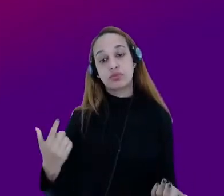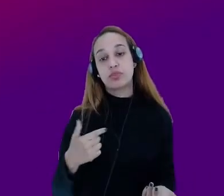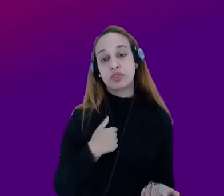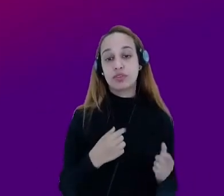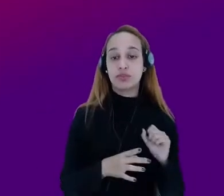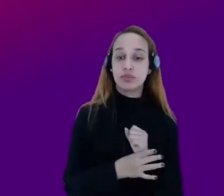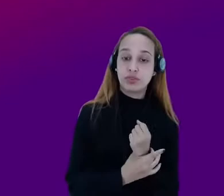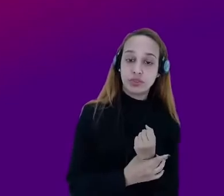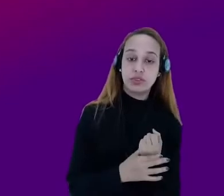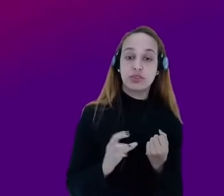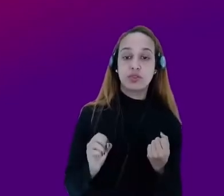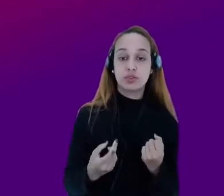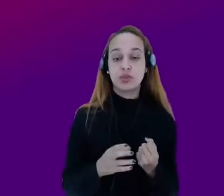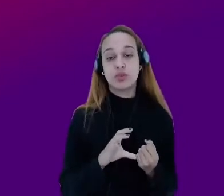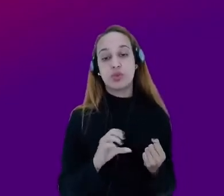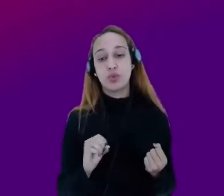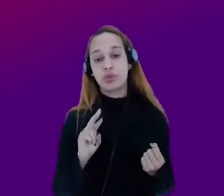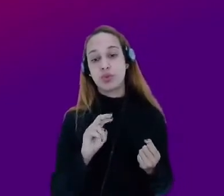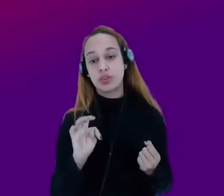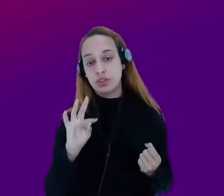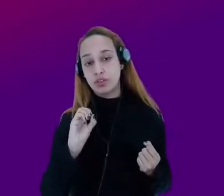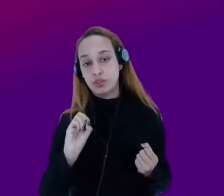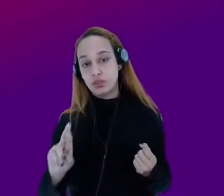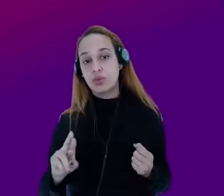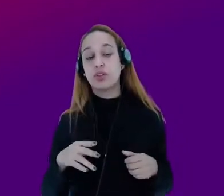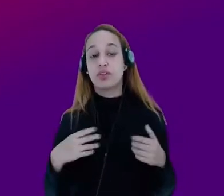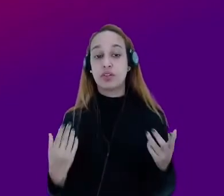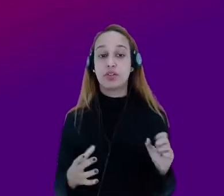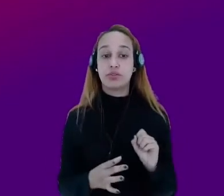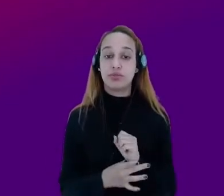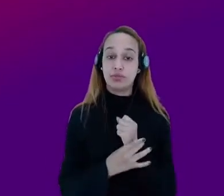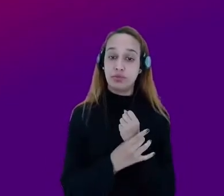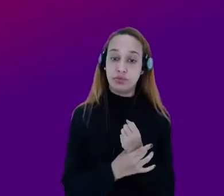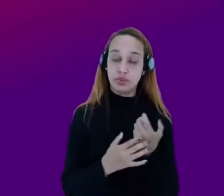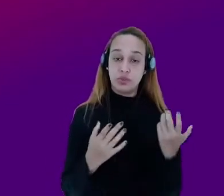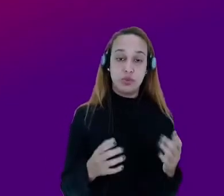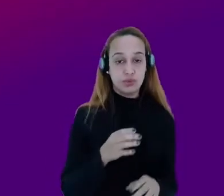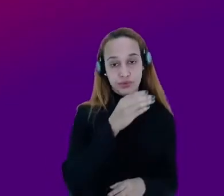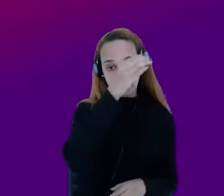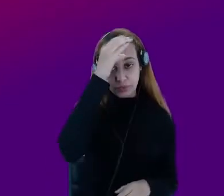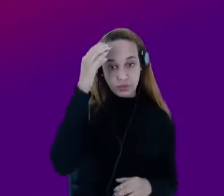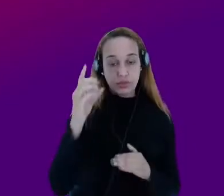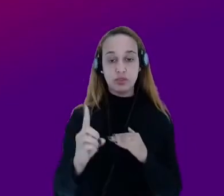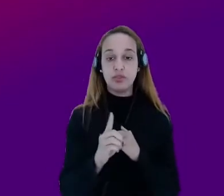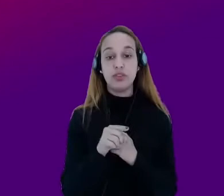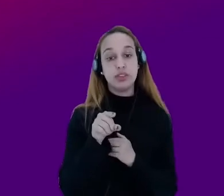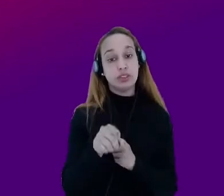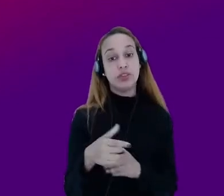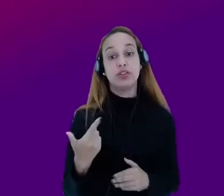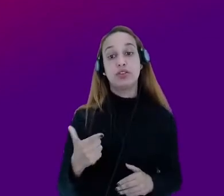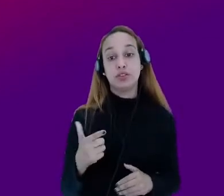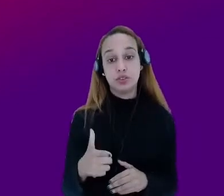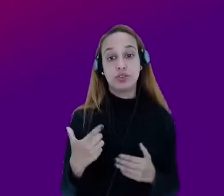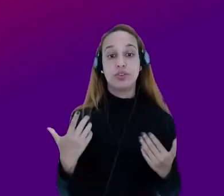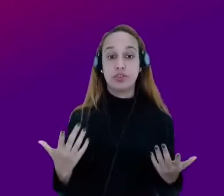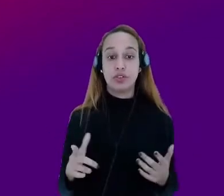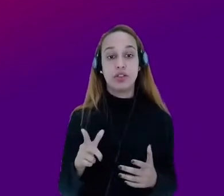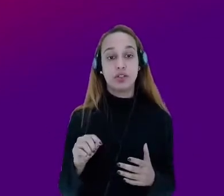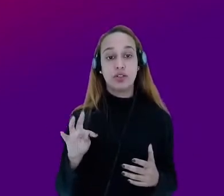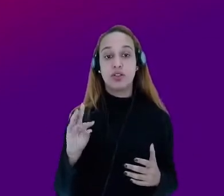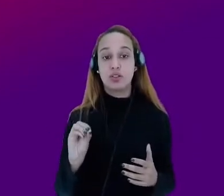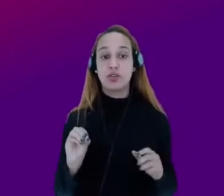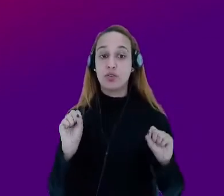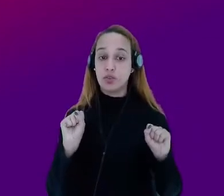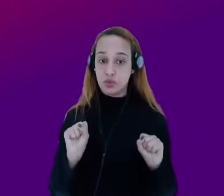seguradora, corretor, e para as seguradoras, então para todos os clientes, caso você não tenha, a Watts pode ajudá-los a construir